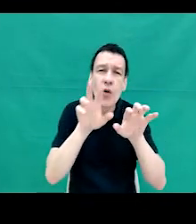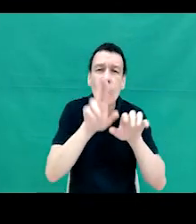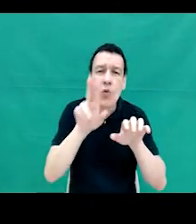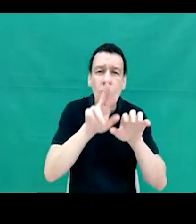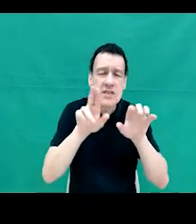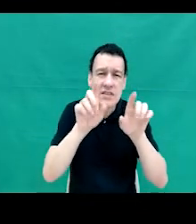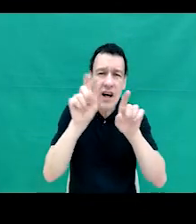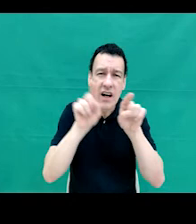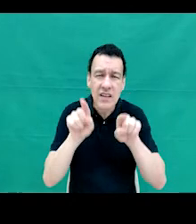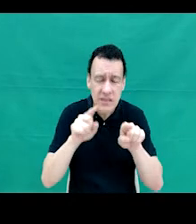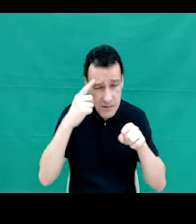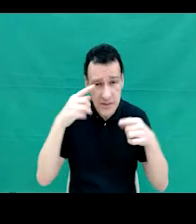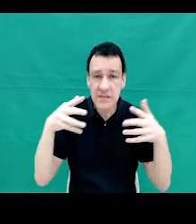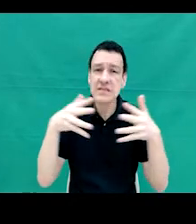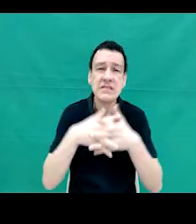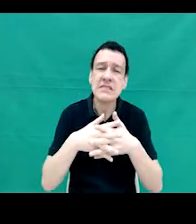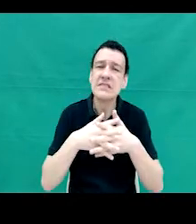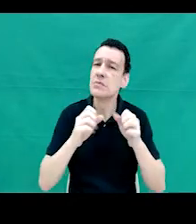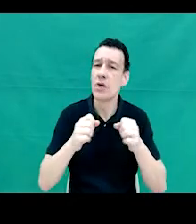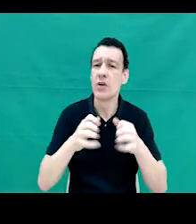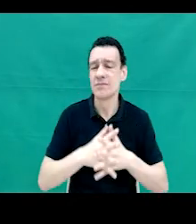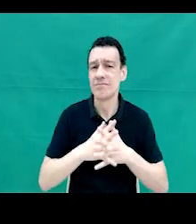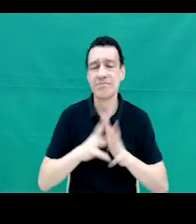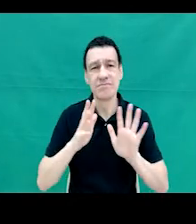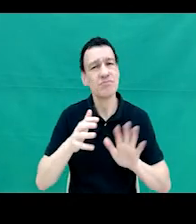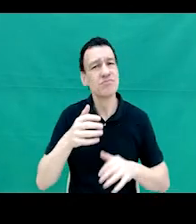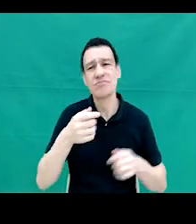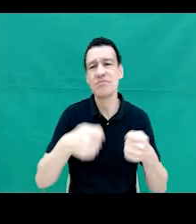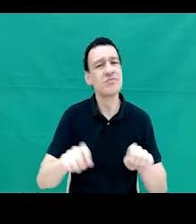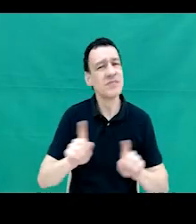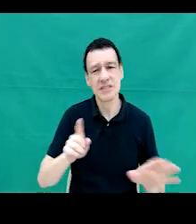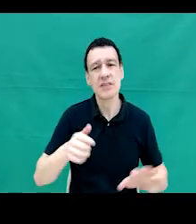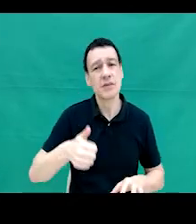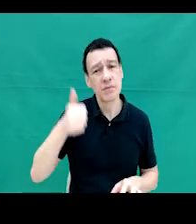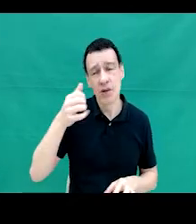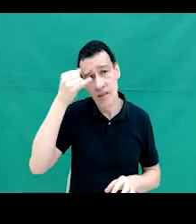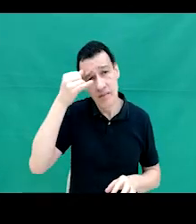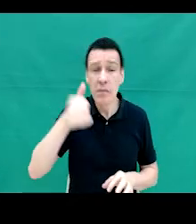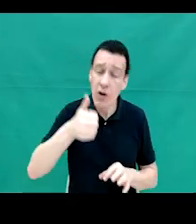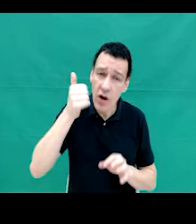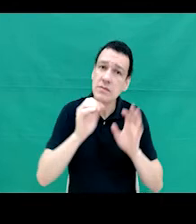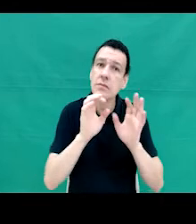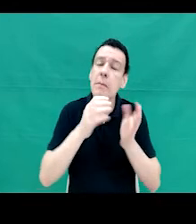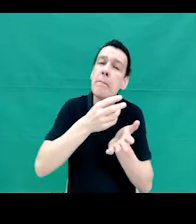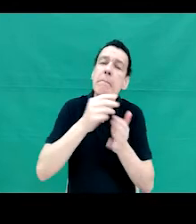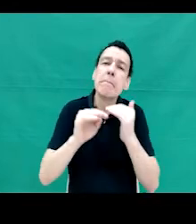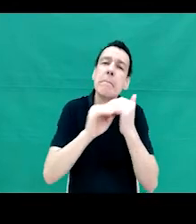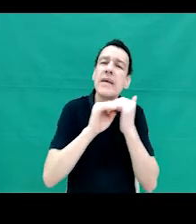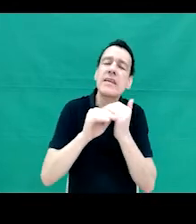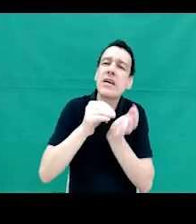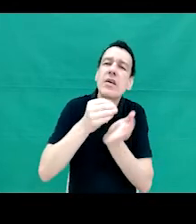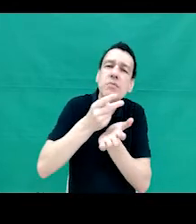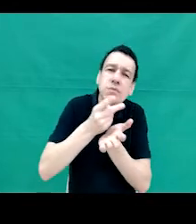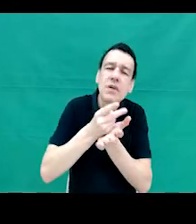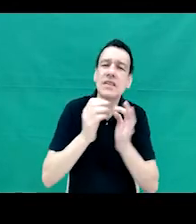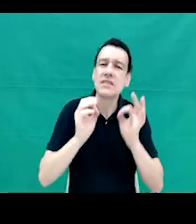aplicação, você alterar a navegação, você alterar a identificação dos componentes que o seu usuário já